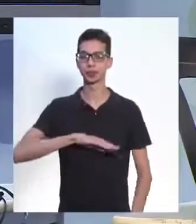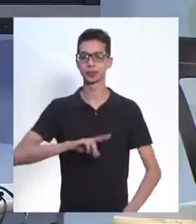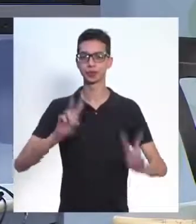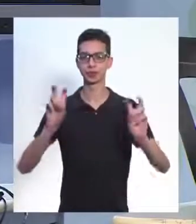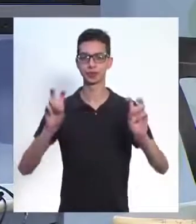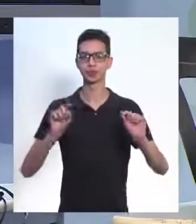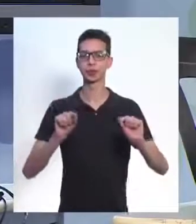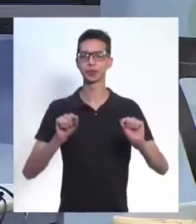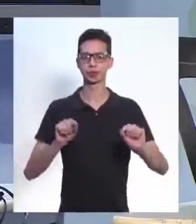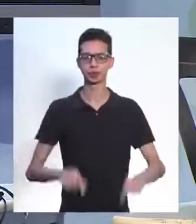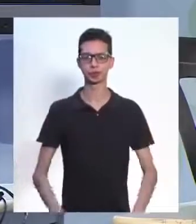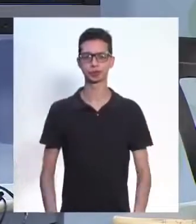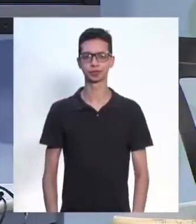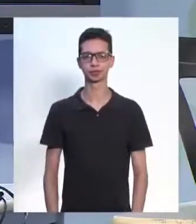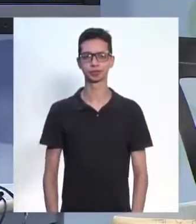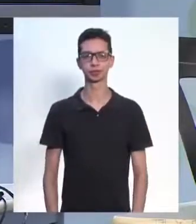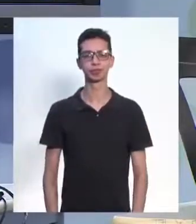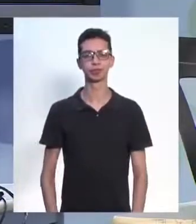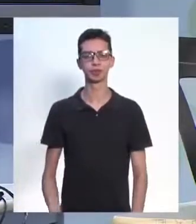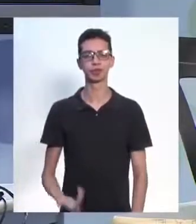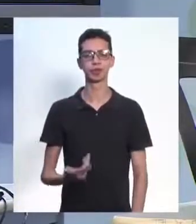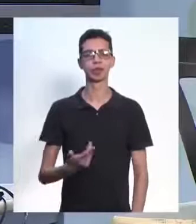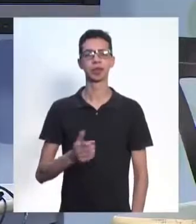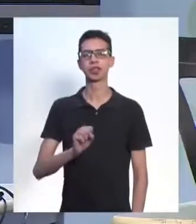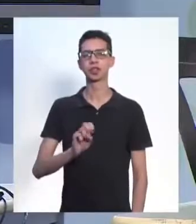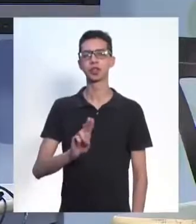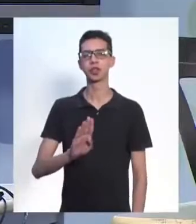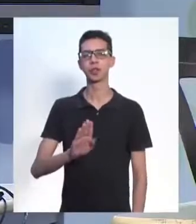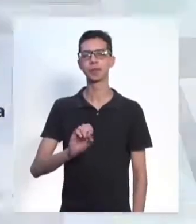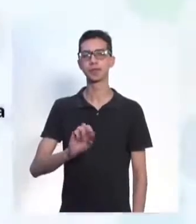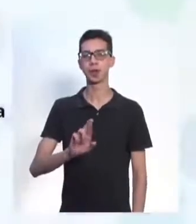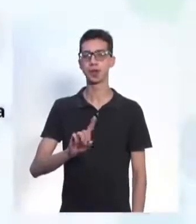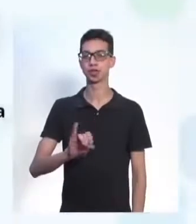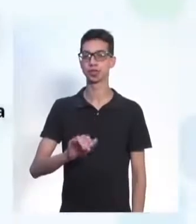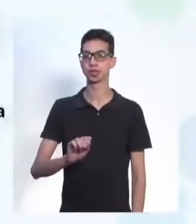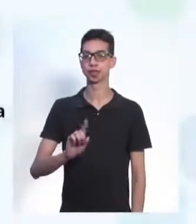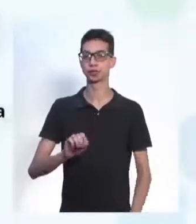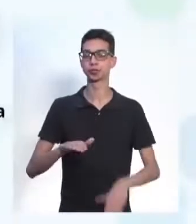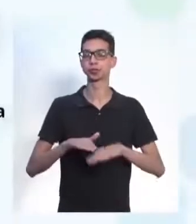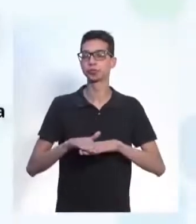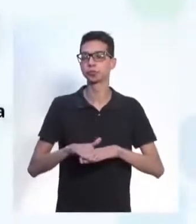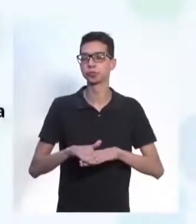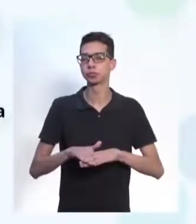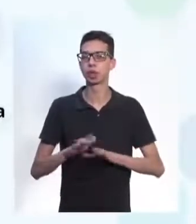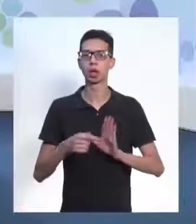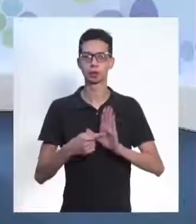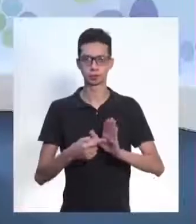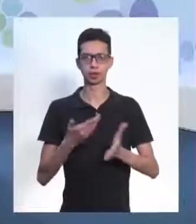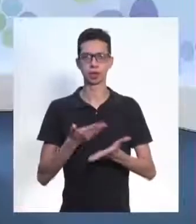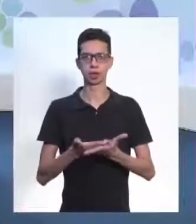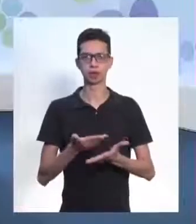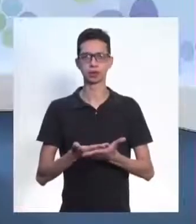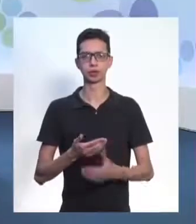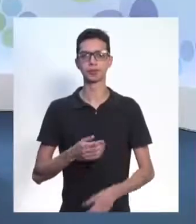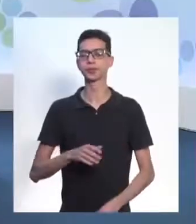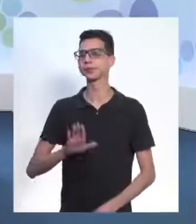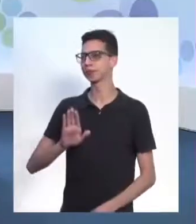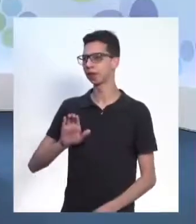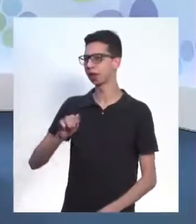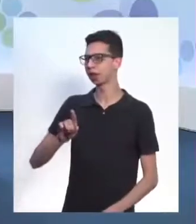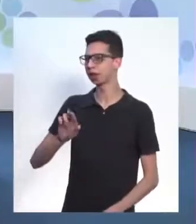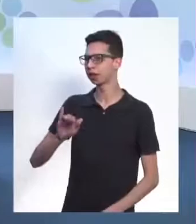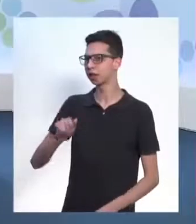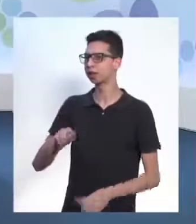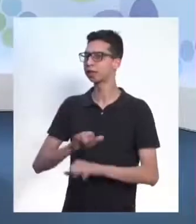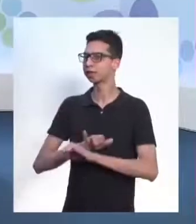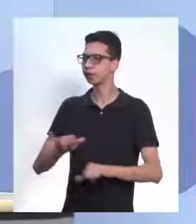Estou tão subordinado. Vamos à apresentação da aula. Ai, Andréia, fala com as reticências assim. Estou